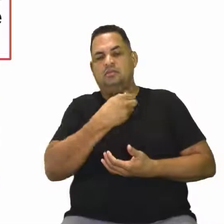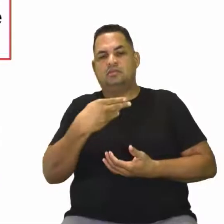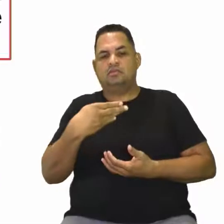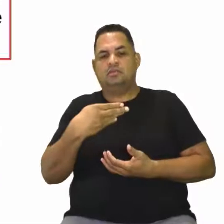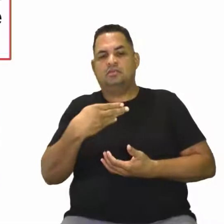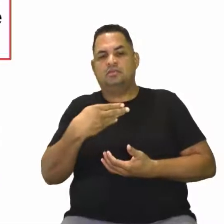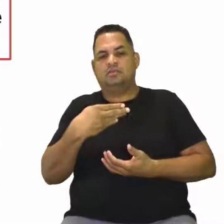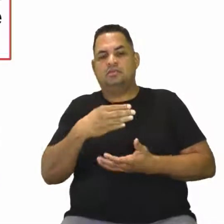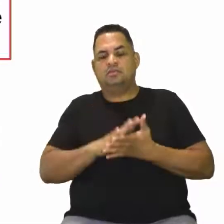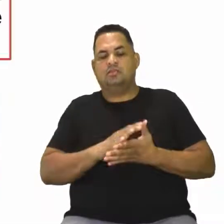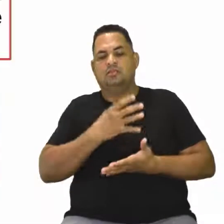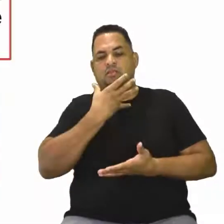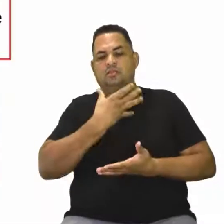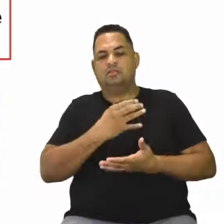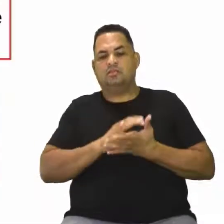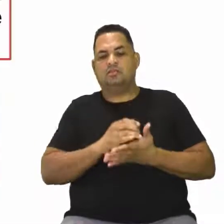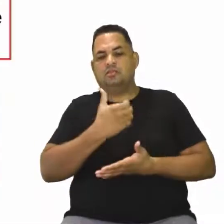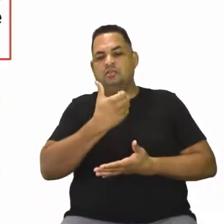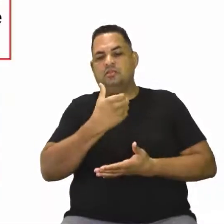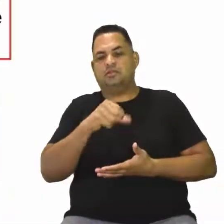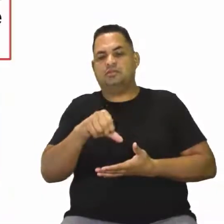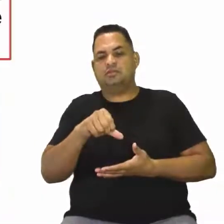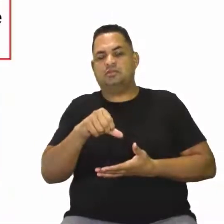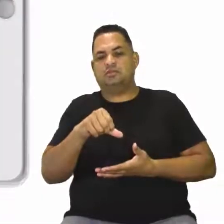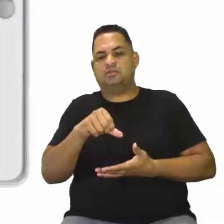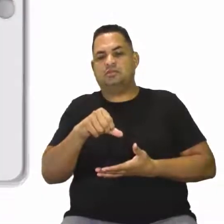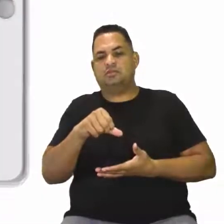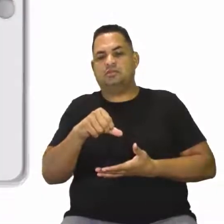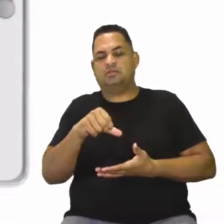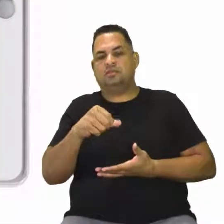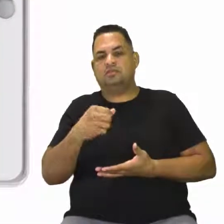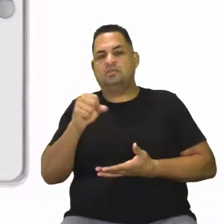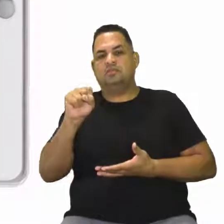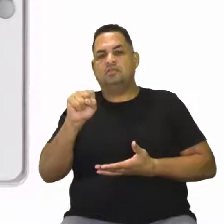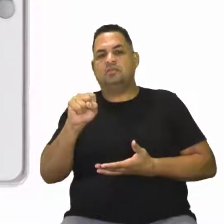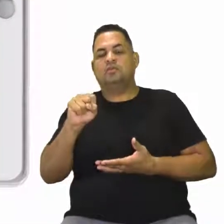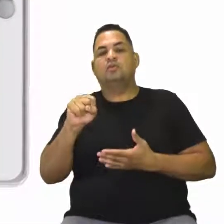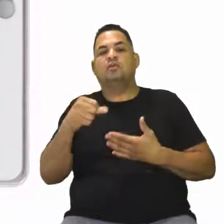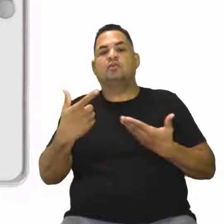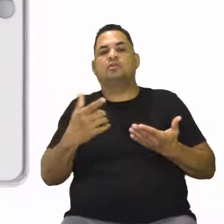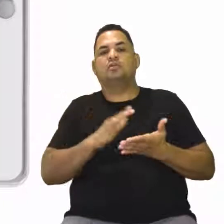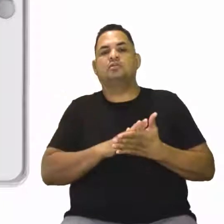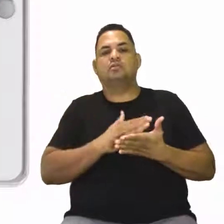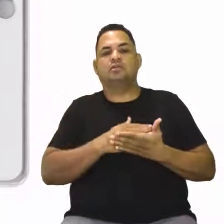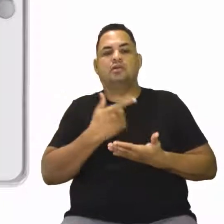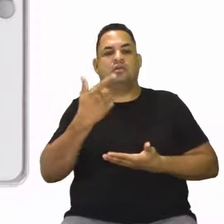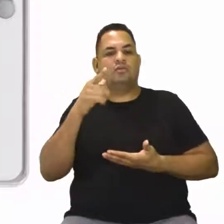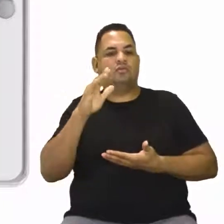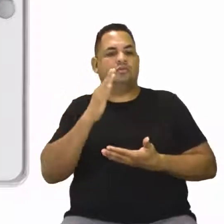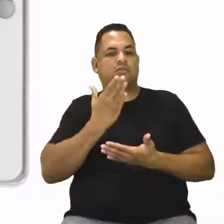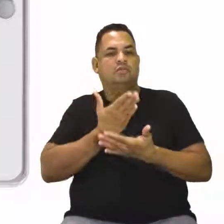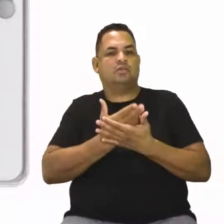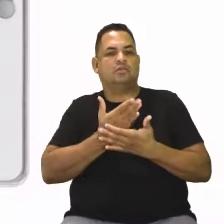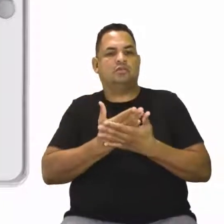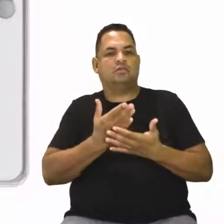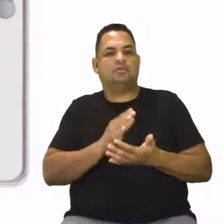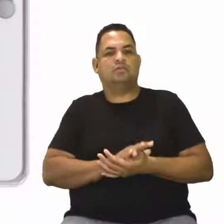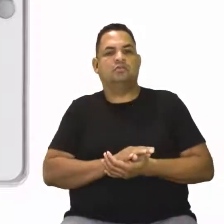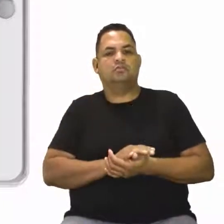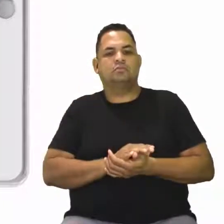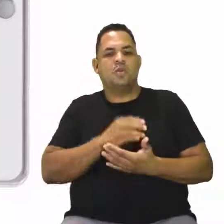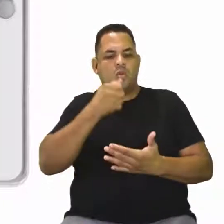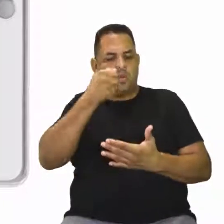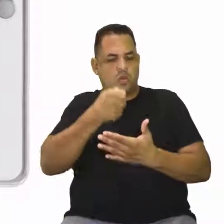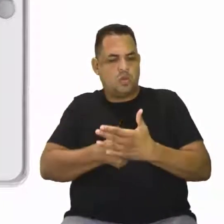de dezembro de 68. E aí partimos para a próxima aula, luta